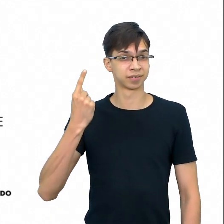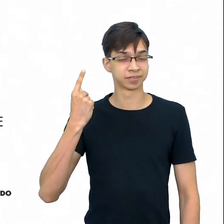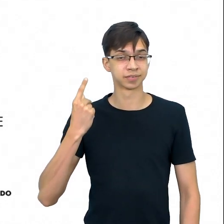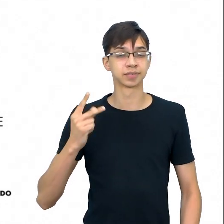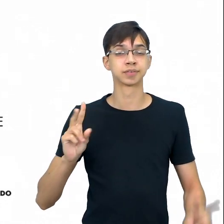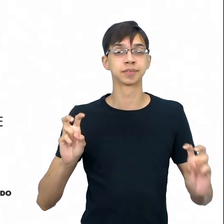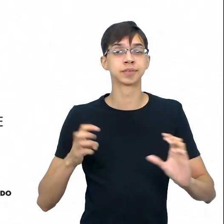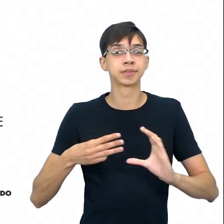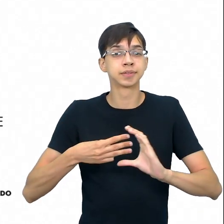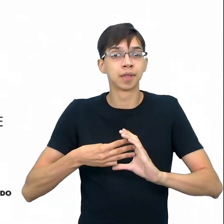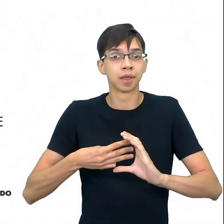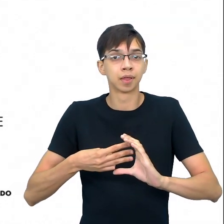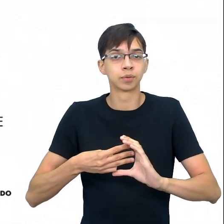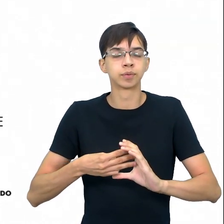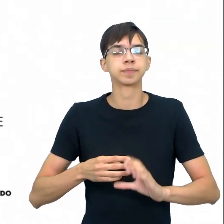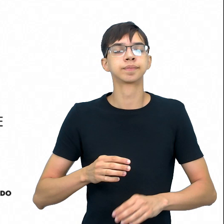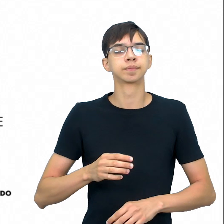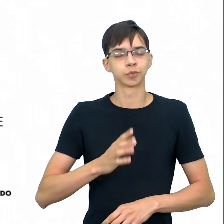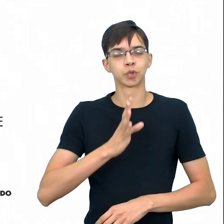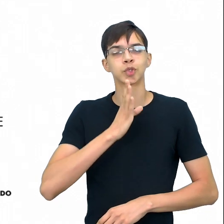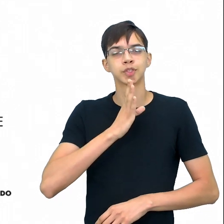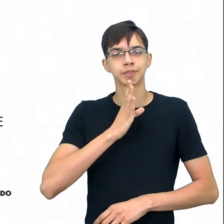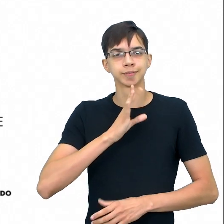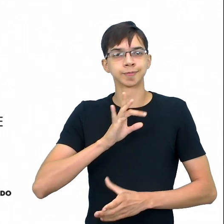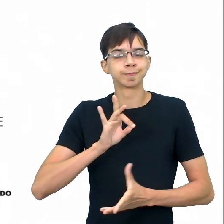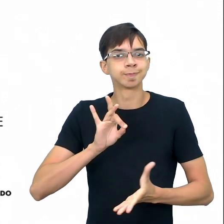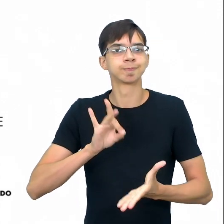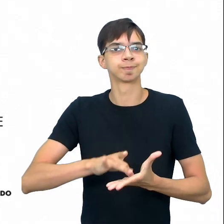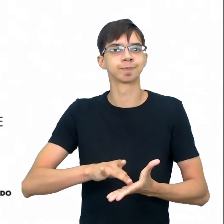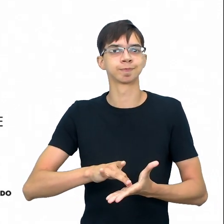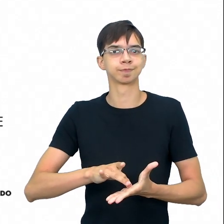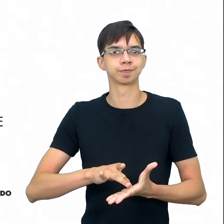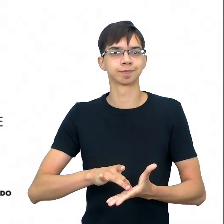célula, tornaram esse conhecimento de fato possível, né? E